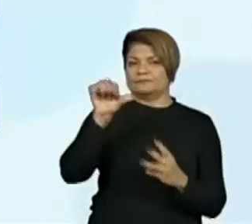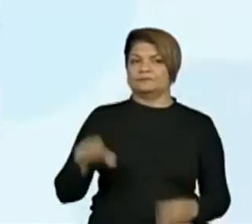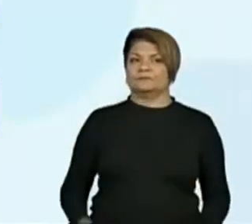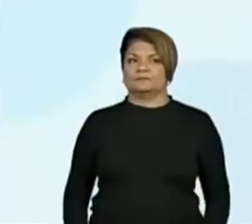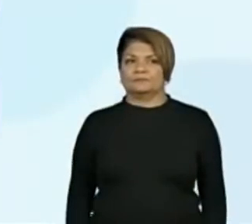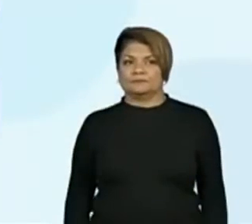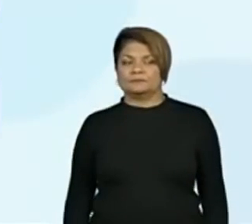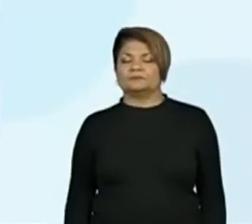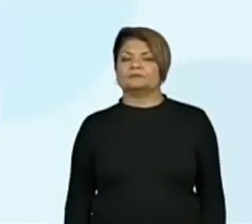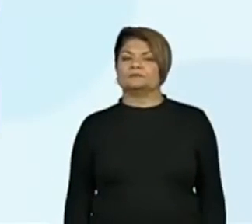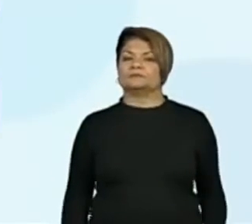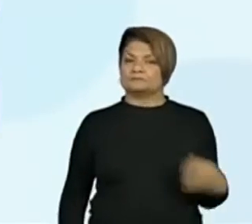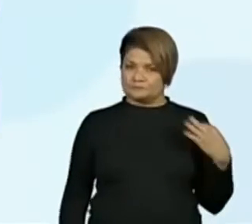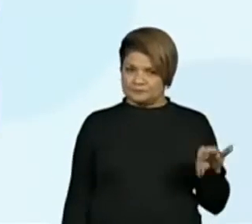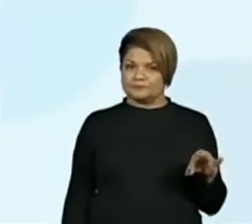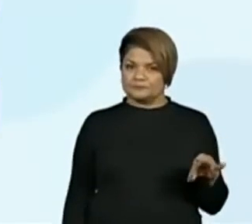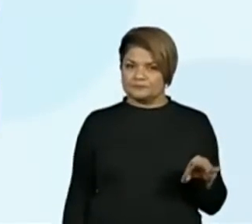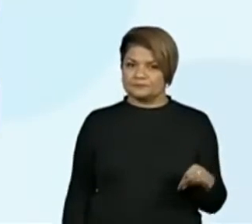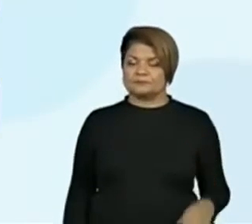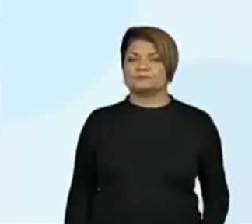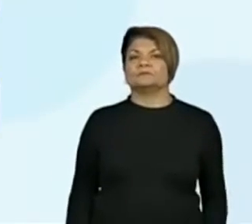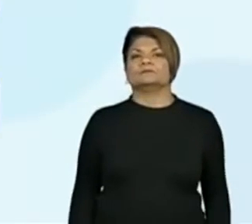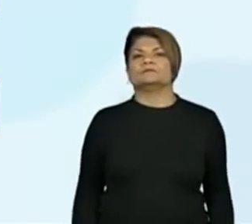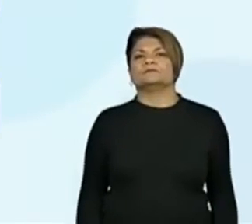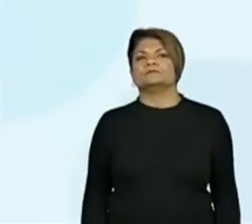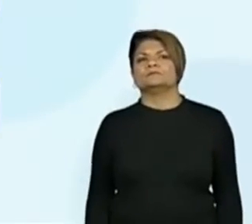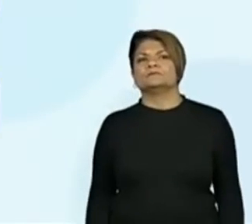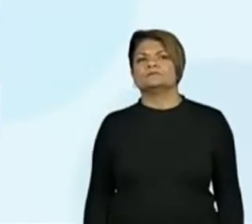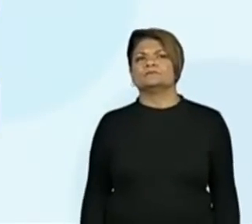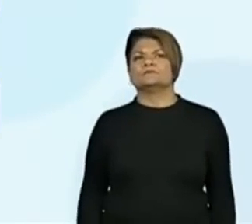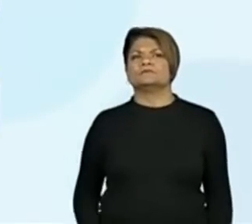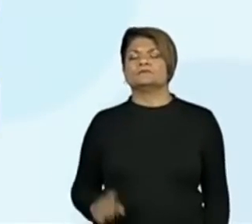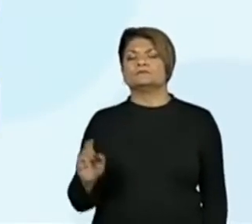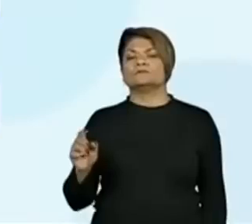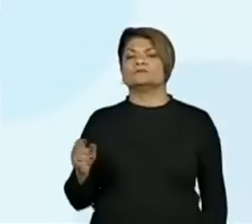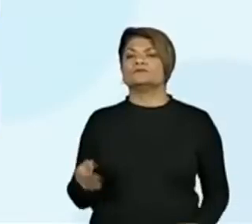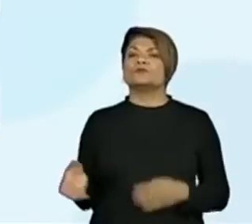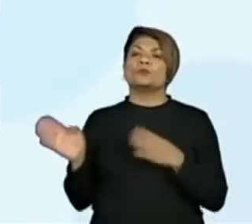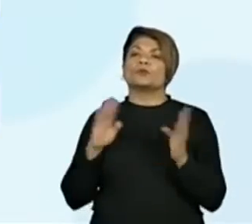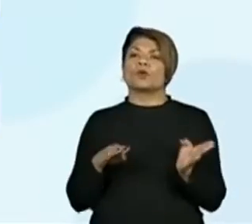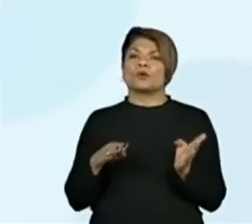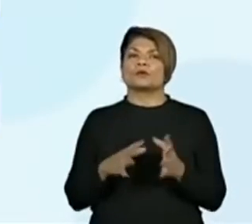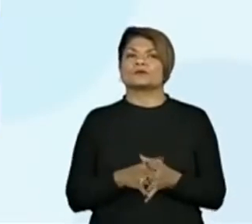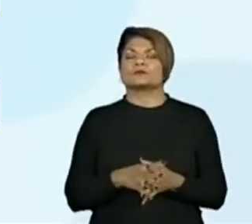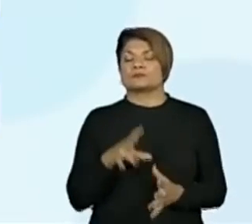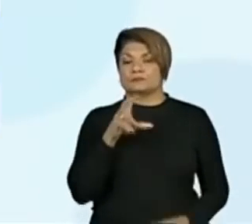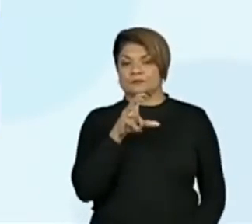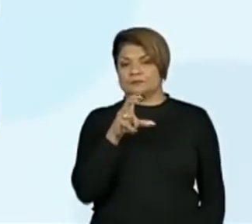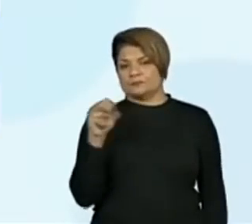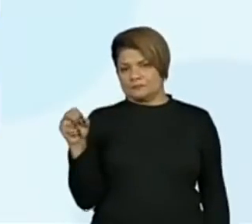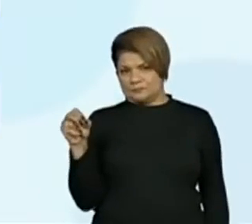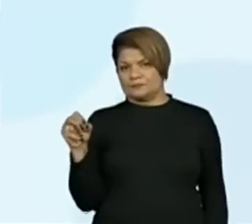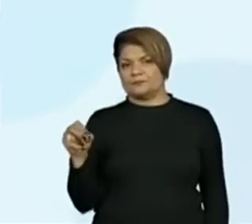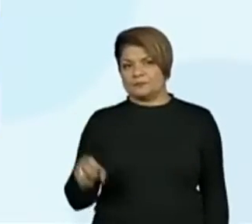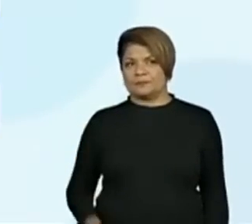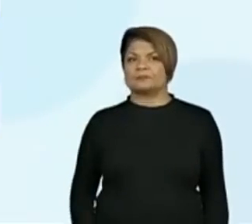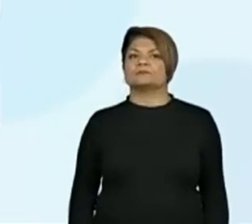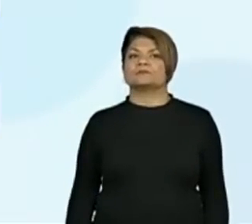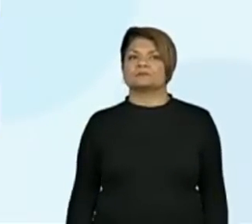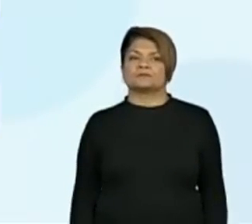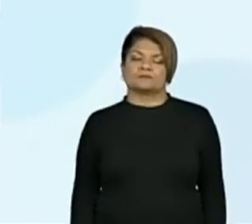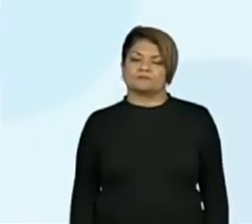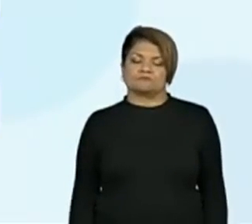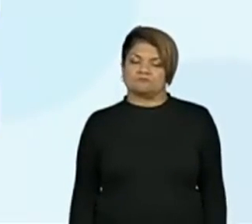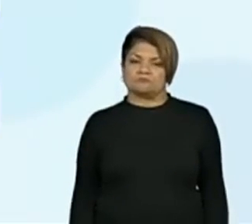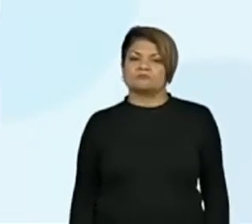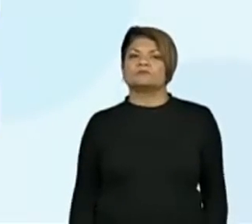999. Certo? Sim. Esse terceiro número é fácil. Sim. 500. 500.